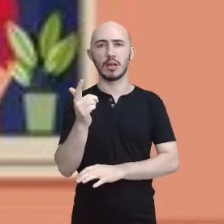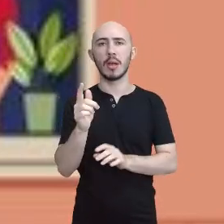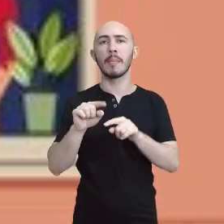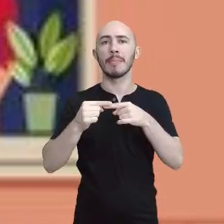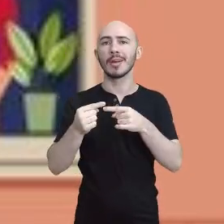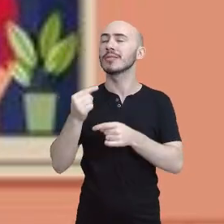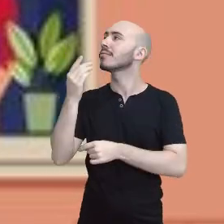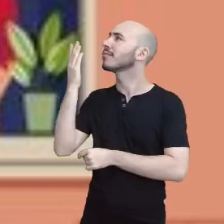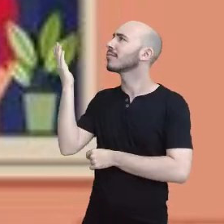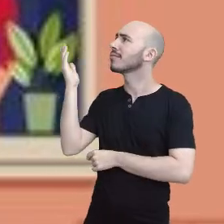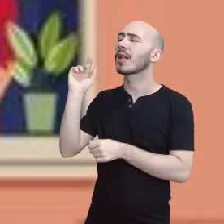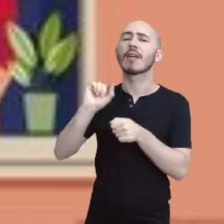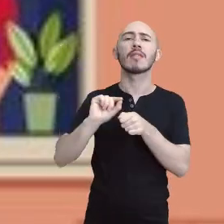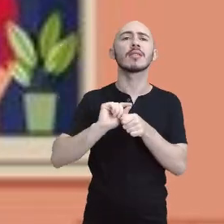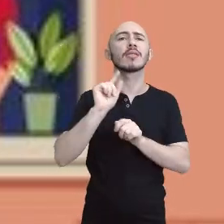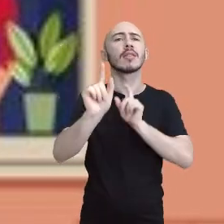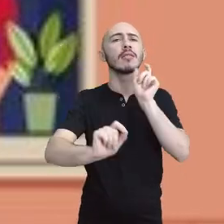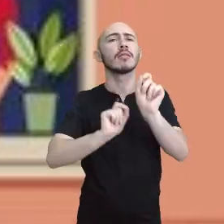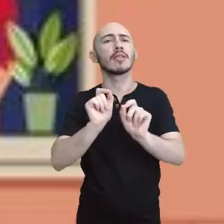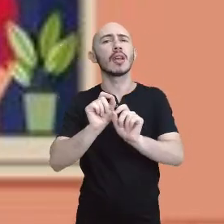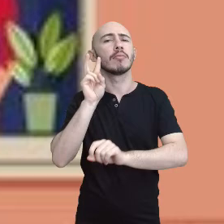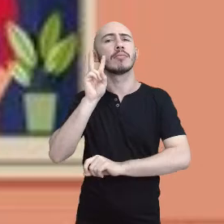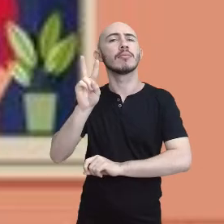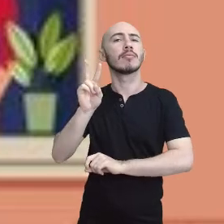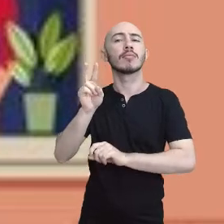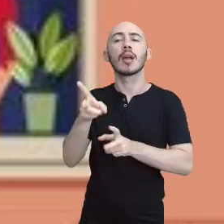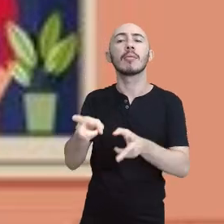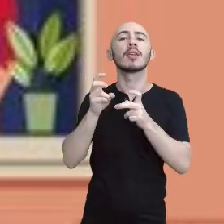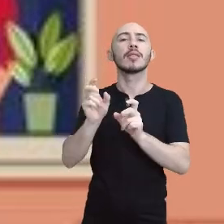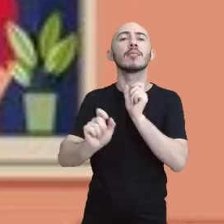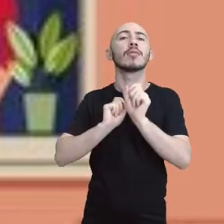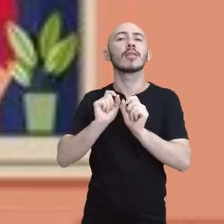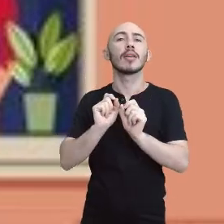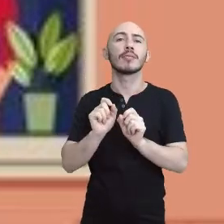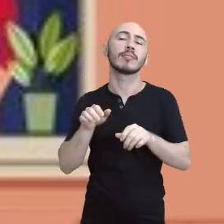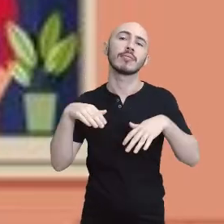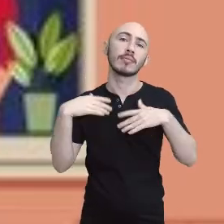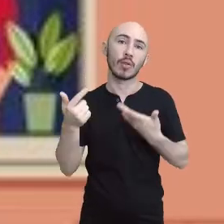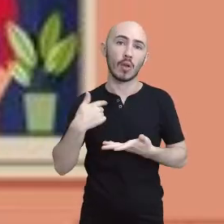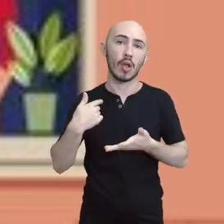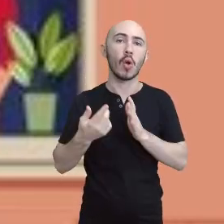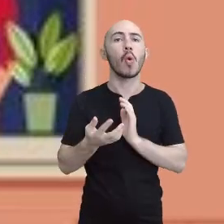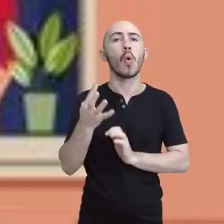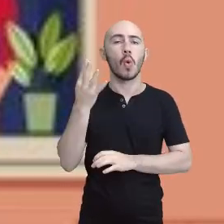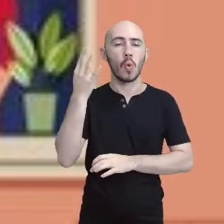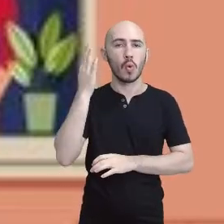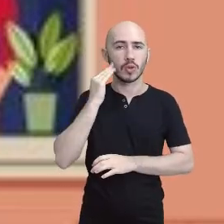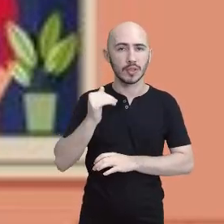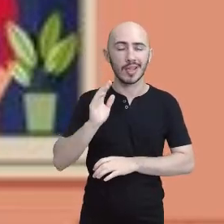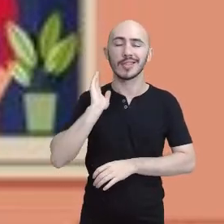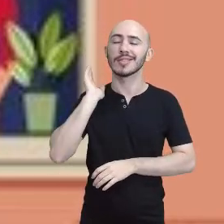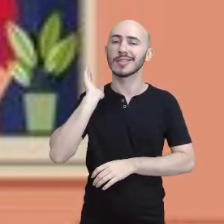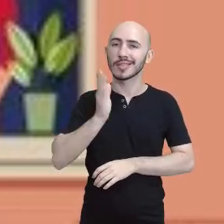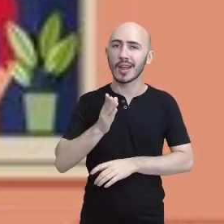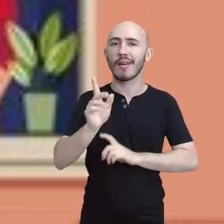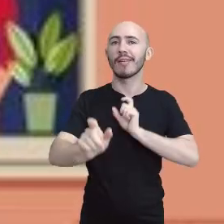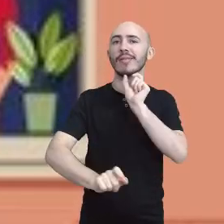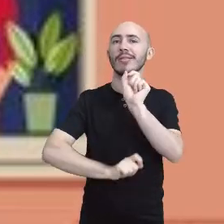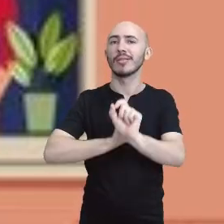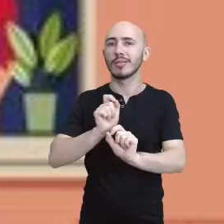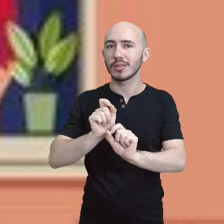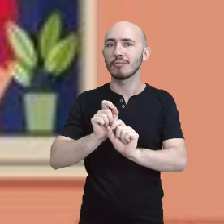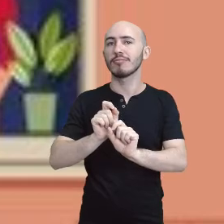está fazendo, eu olho para ela e já imagino, né? Então eu uso o meu conhecimento prévio para poder adiantar